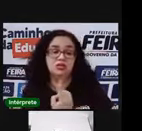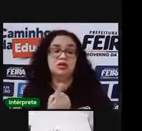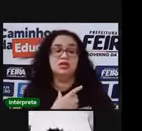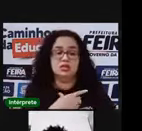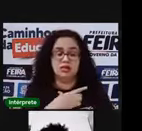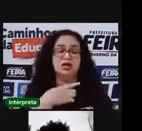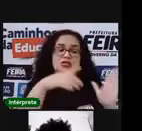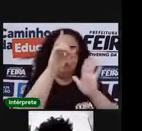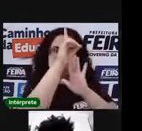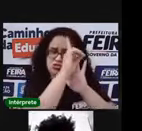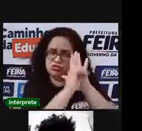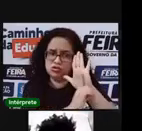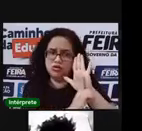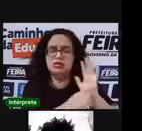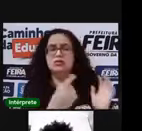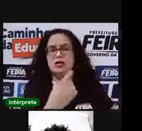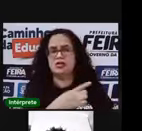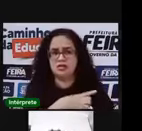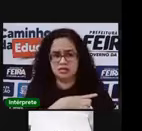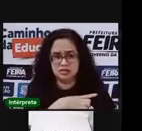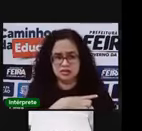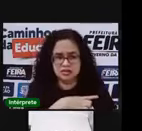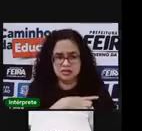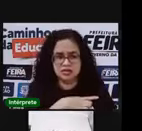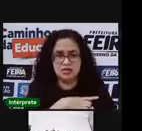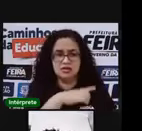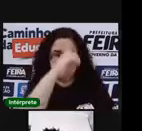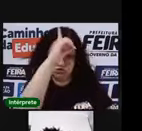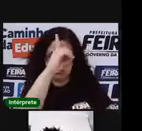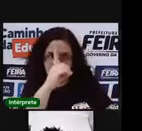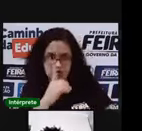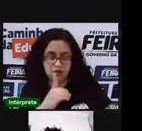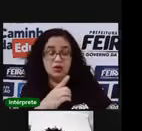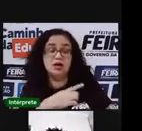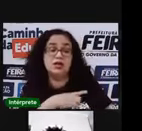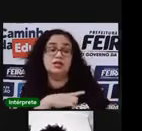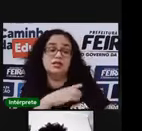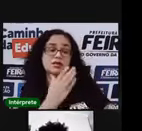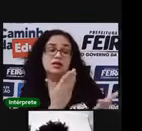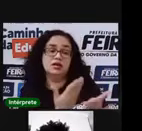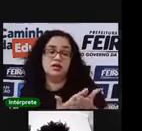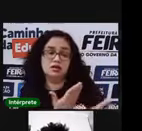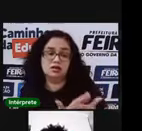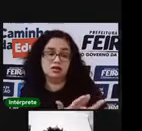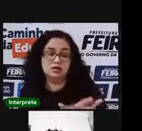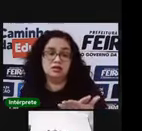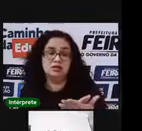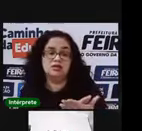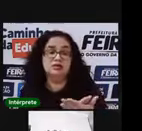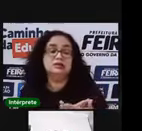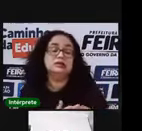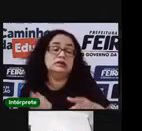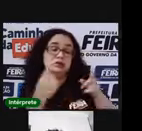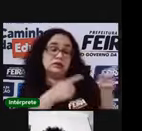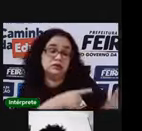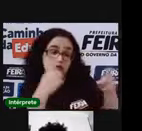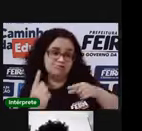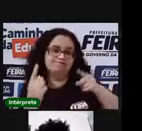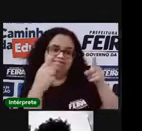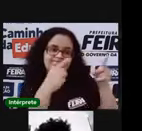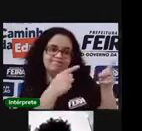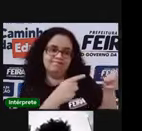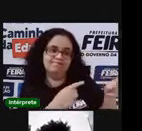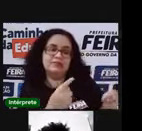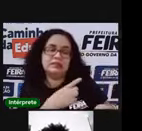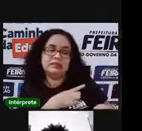aula, a gente tem direito a ter, não é, educação de qualidade, ainda com os desafios todos, não é, a gente